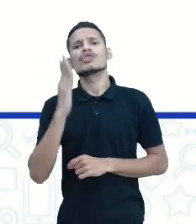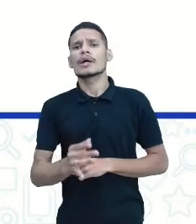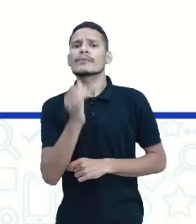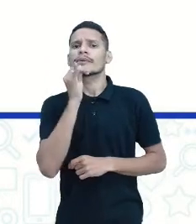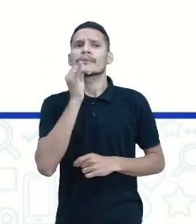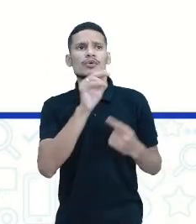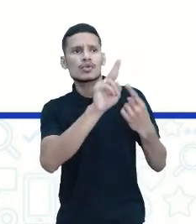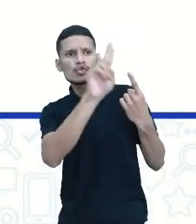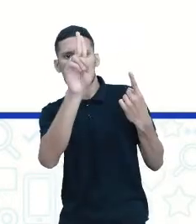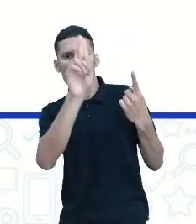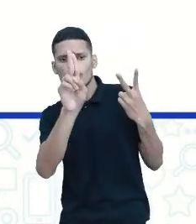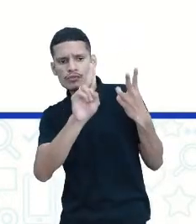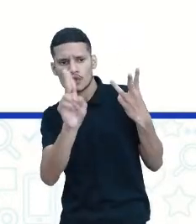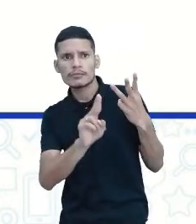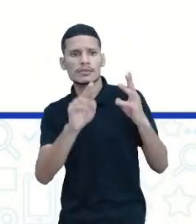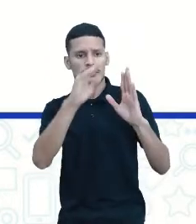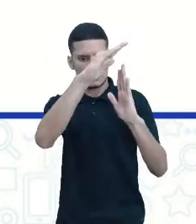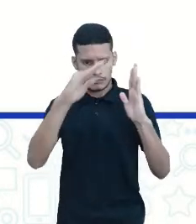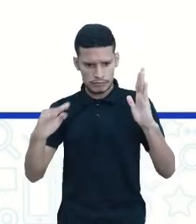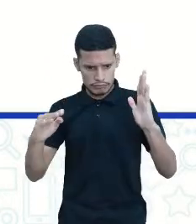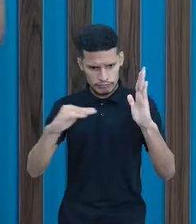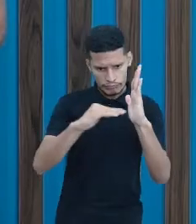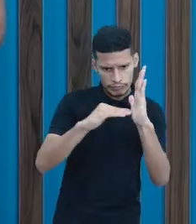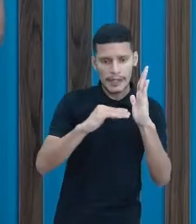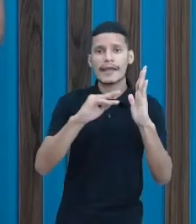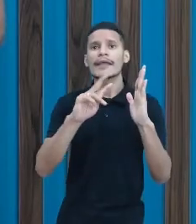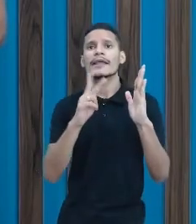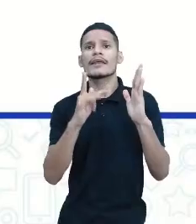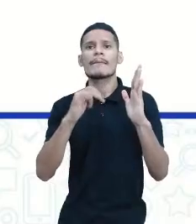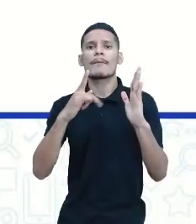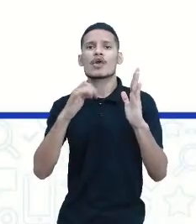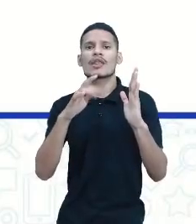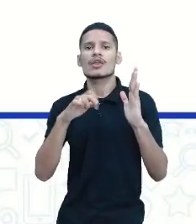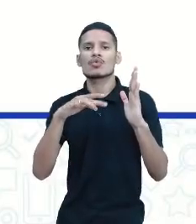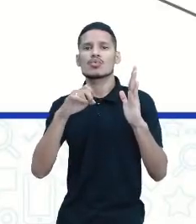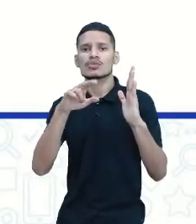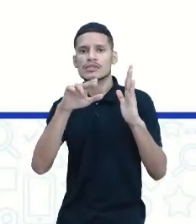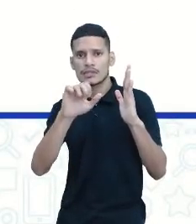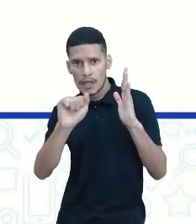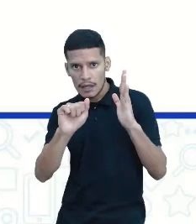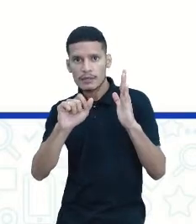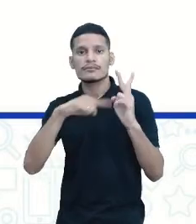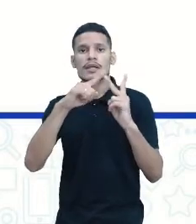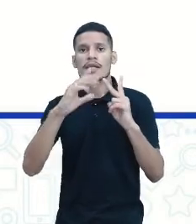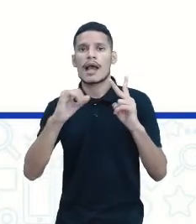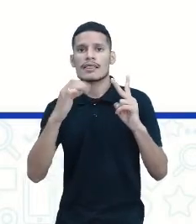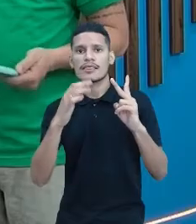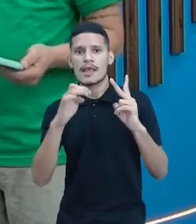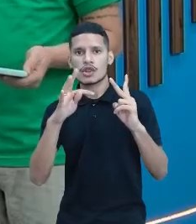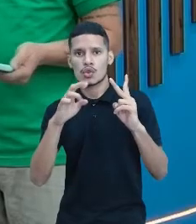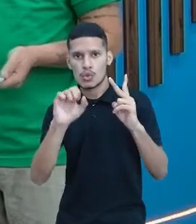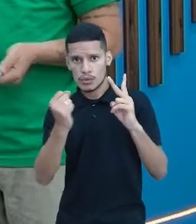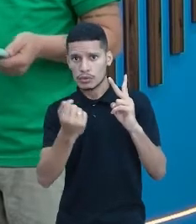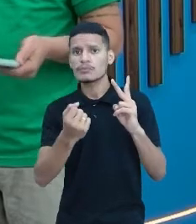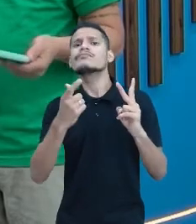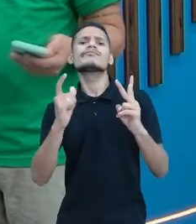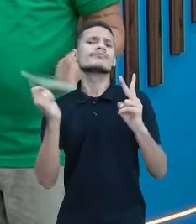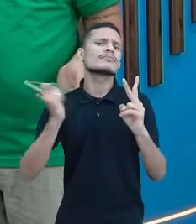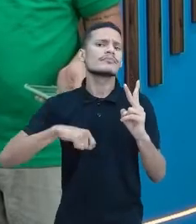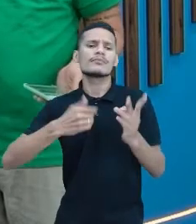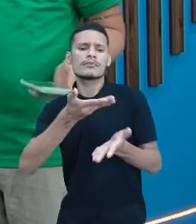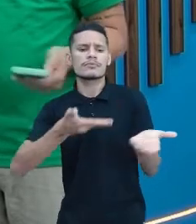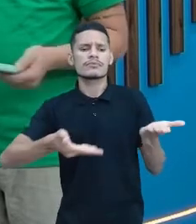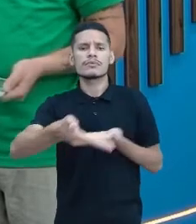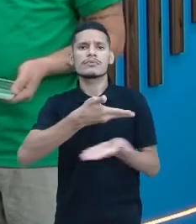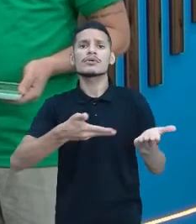nomes específicos, nesse caso aí hipotenusa e catetos, os outros dois, e vamos tentar ver o que é a relação dele,